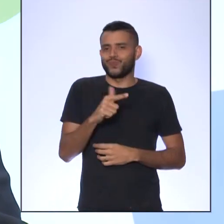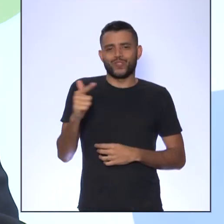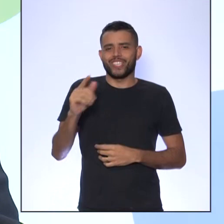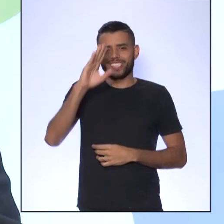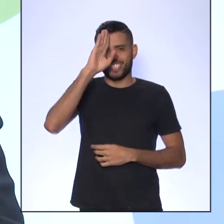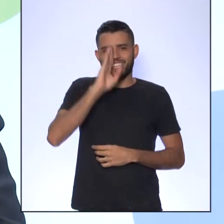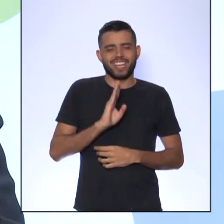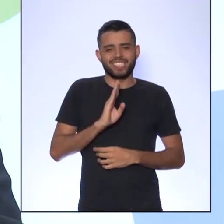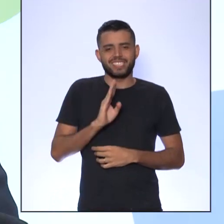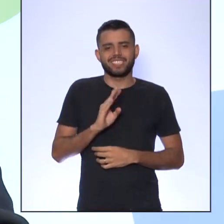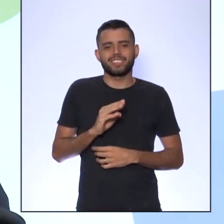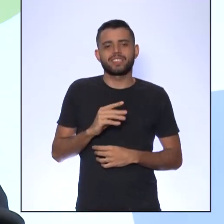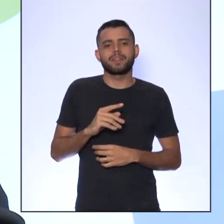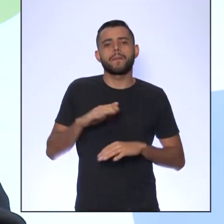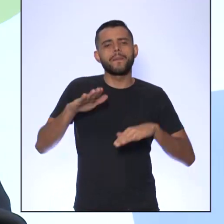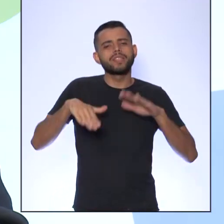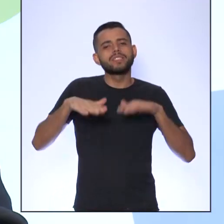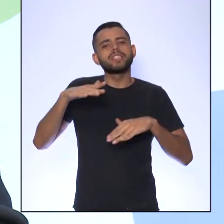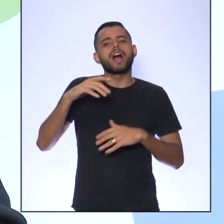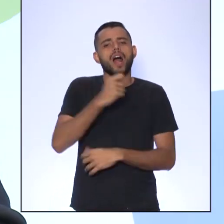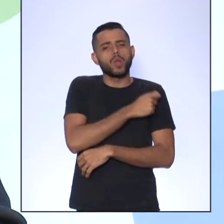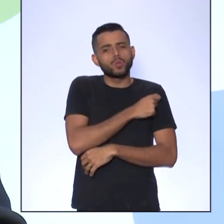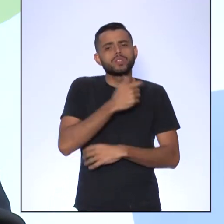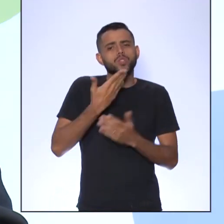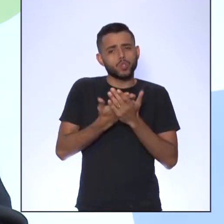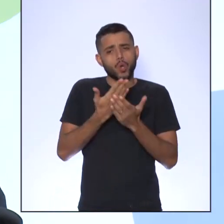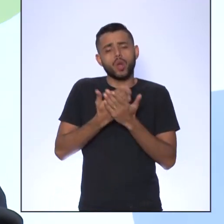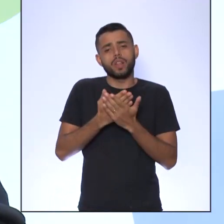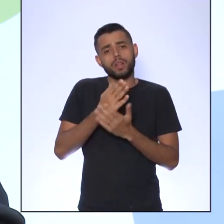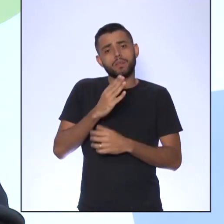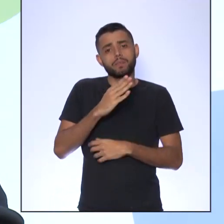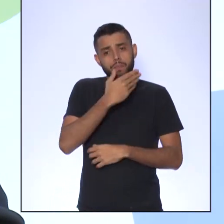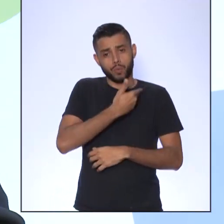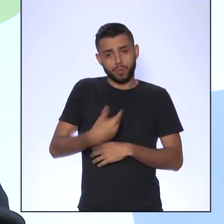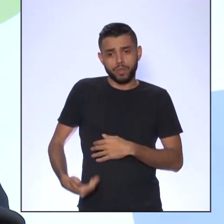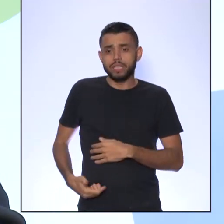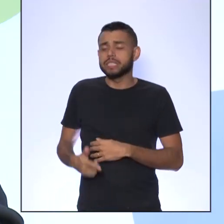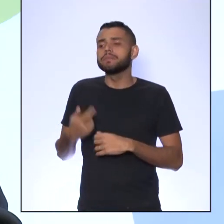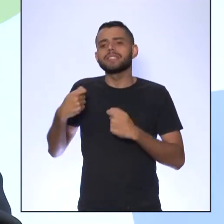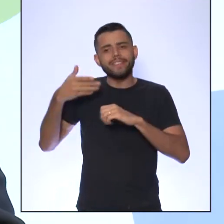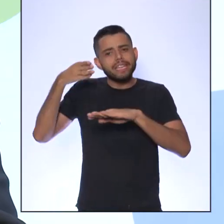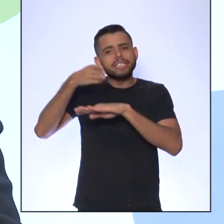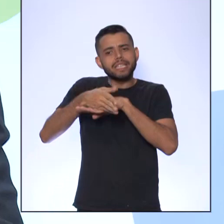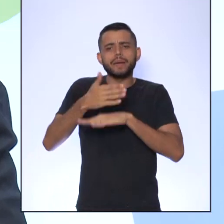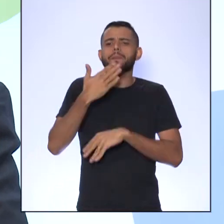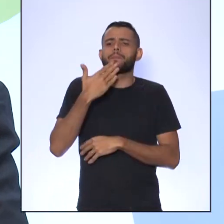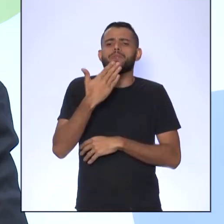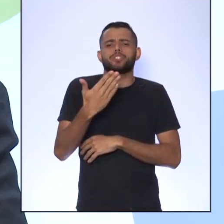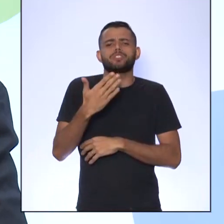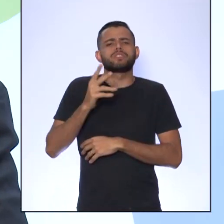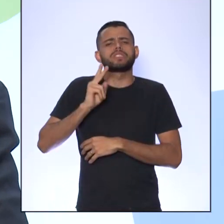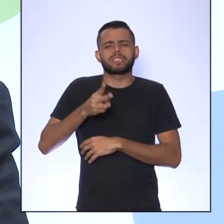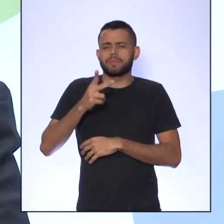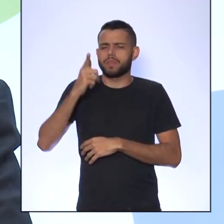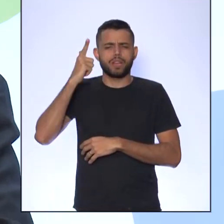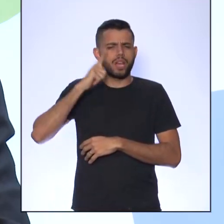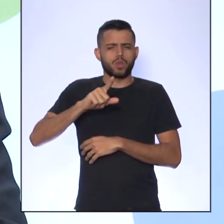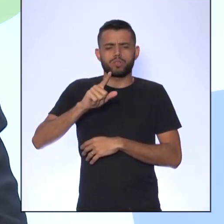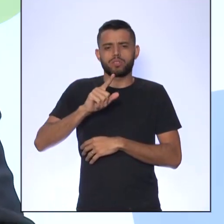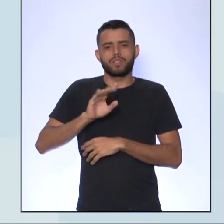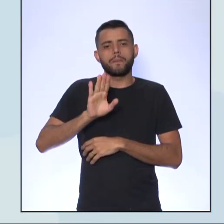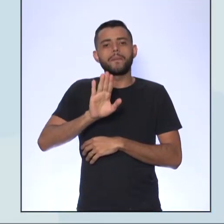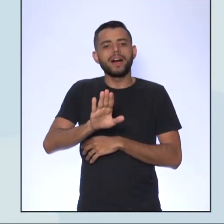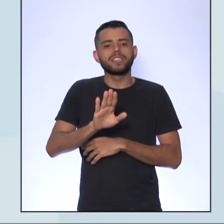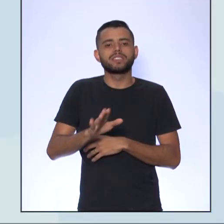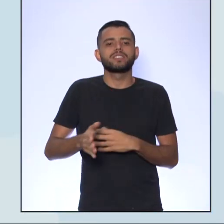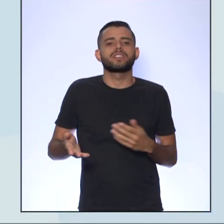Isso não era assim. Mesmo escola pública tinha que entrar lá e pedir a isenção. E ganhava, sempre ganhou automaticamente.